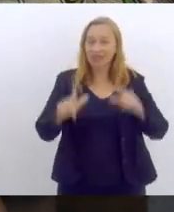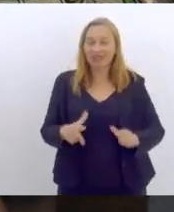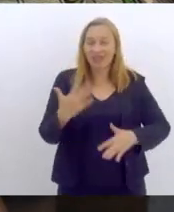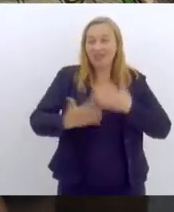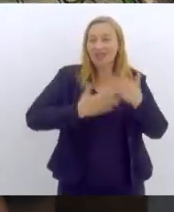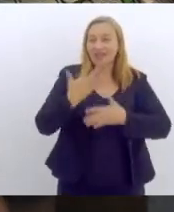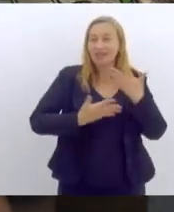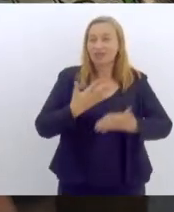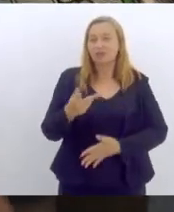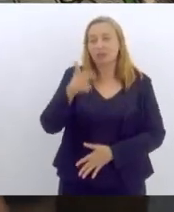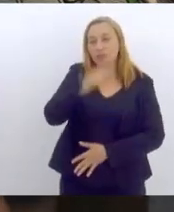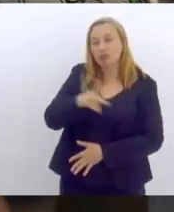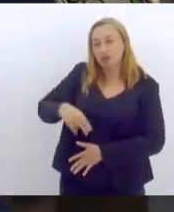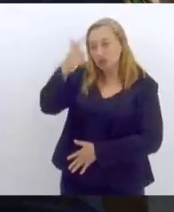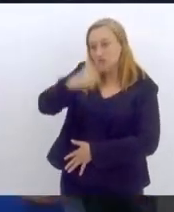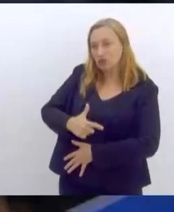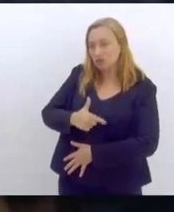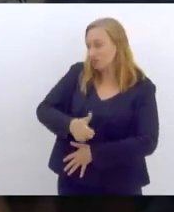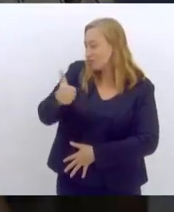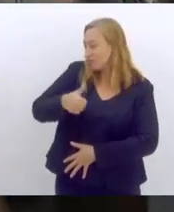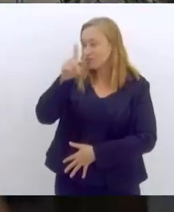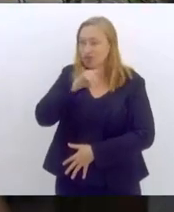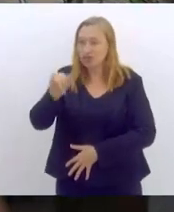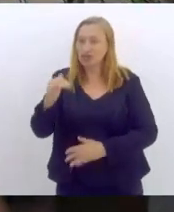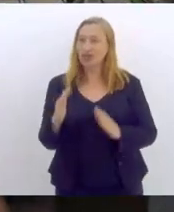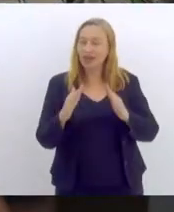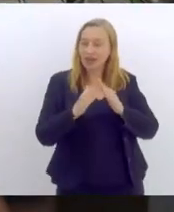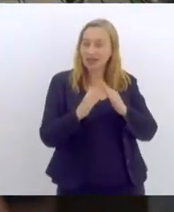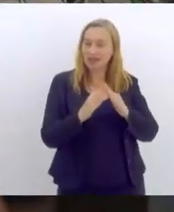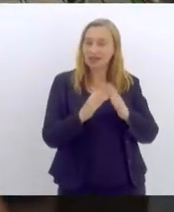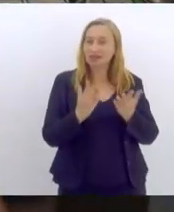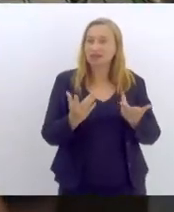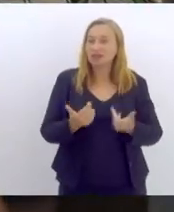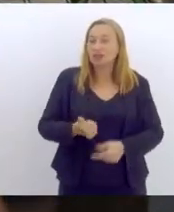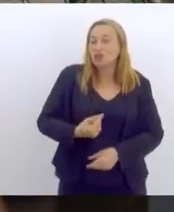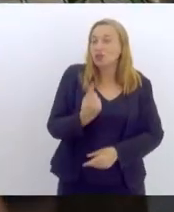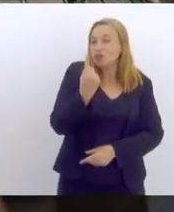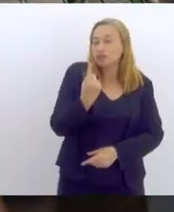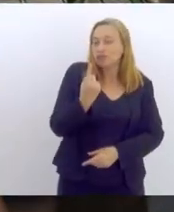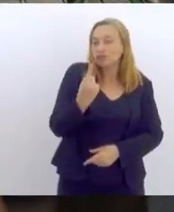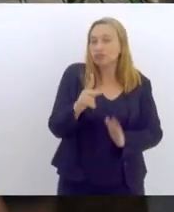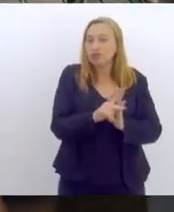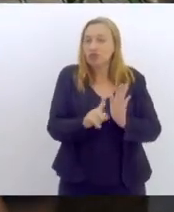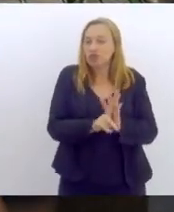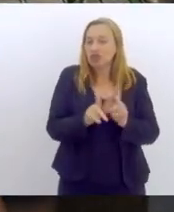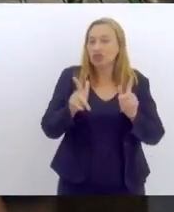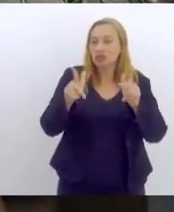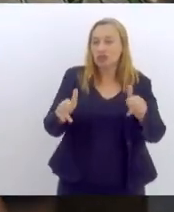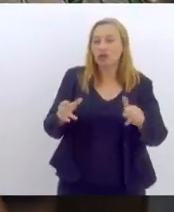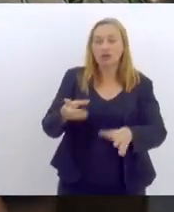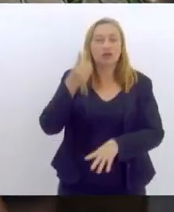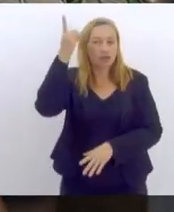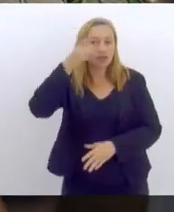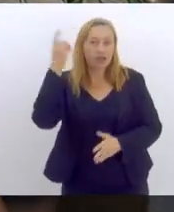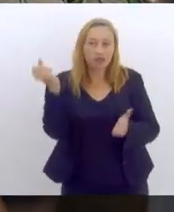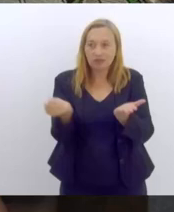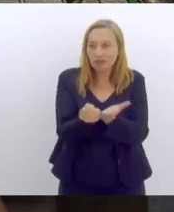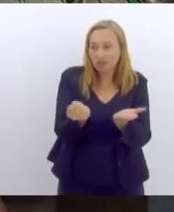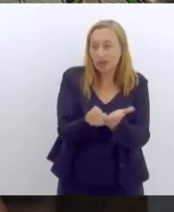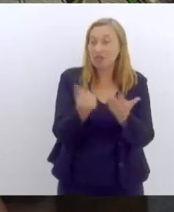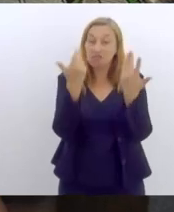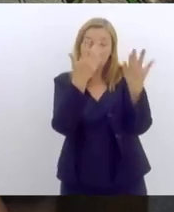uma felicidade muito grande como professora, no primeiro dia da casa, ter um projeto de lei como esse do deputado Samuel Malafaia.